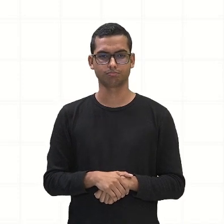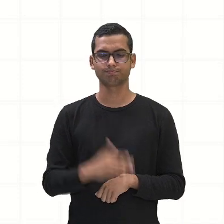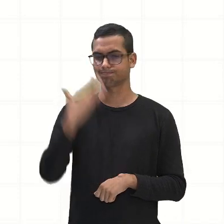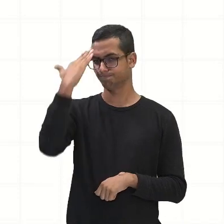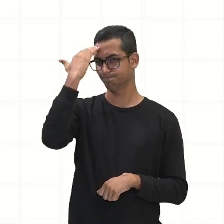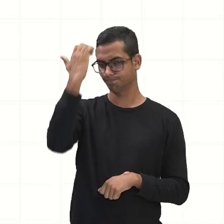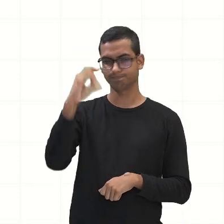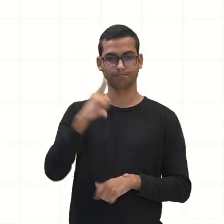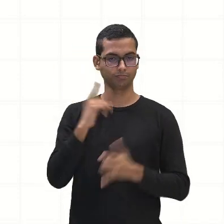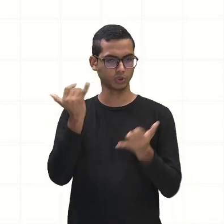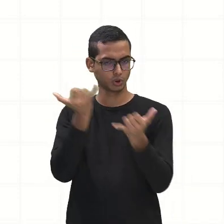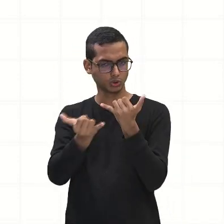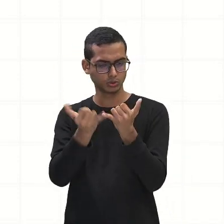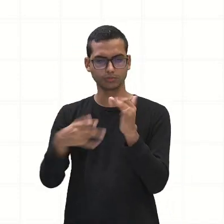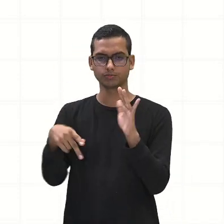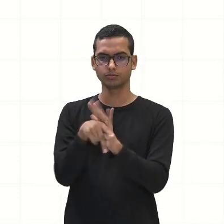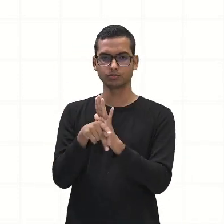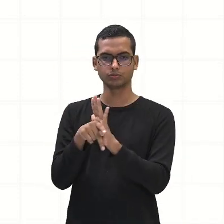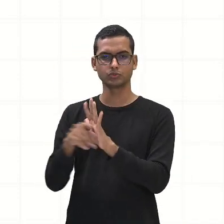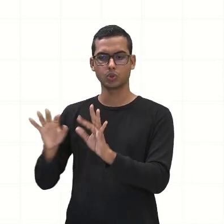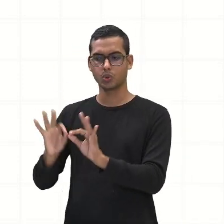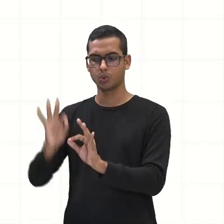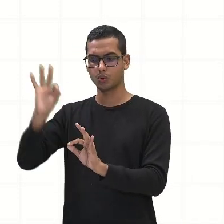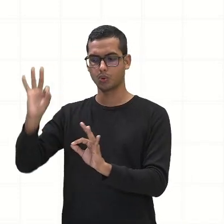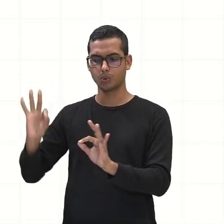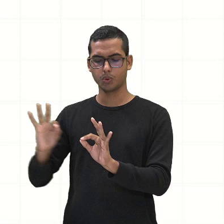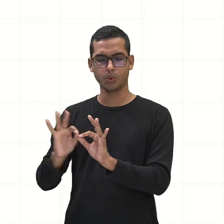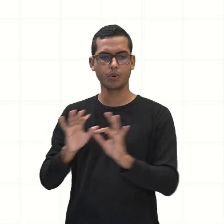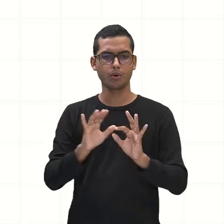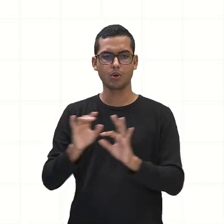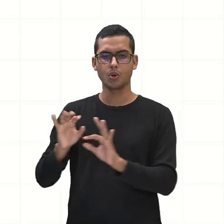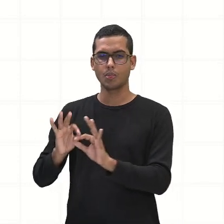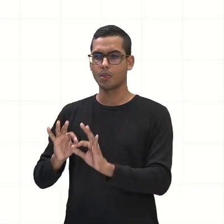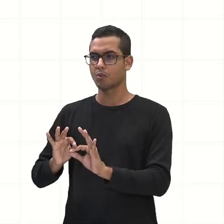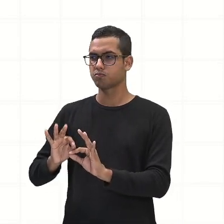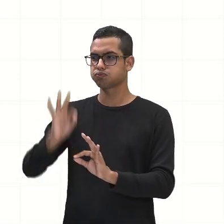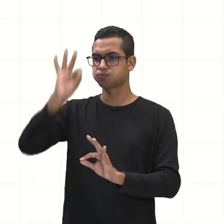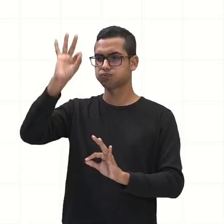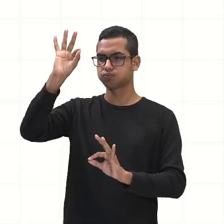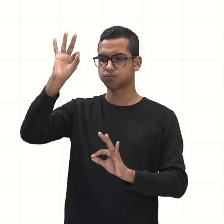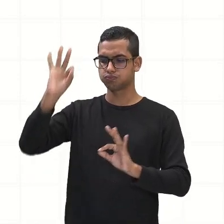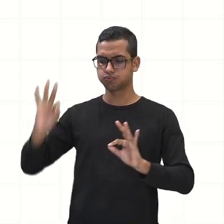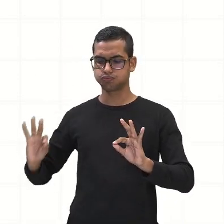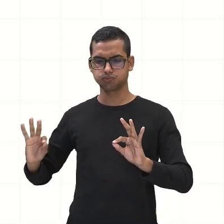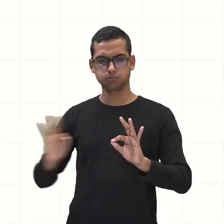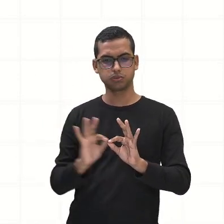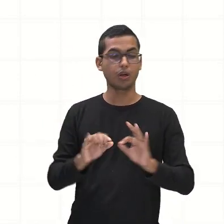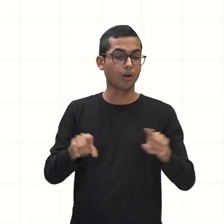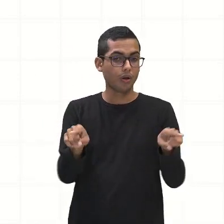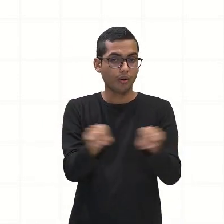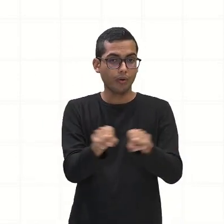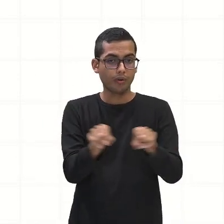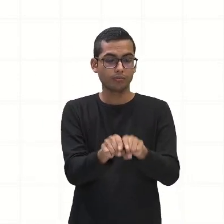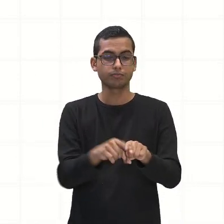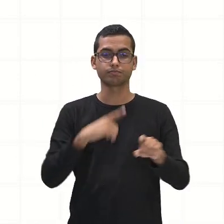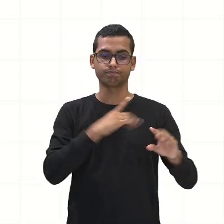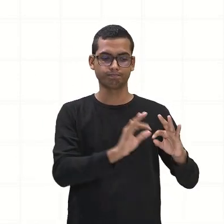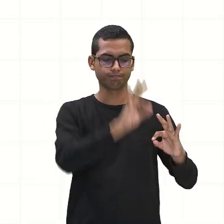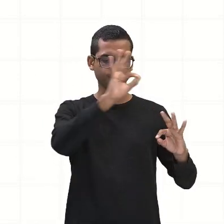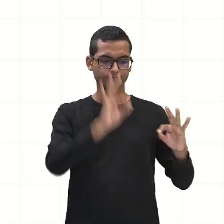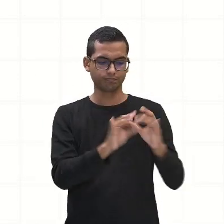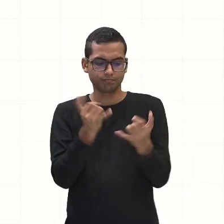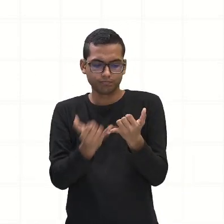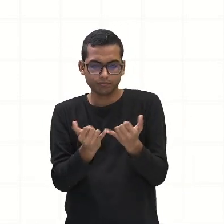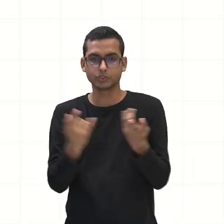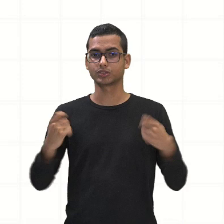uma semelhança de triângulos. E aí, quando eu tenho uma semelhança de triângulos, eu tenho que lembrar da definição de semelhança de